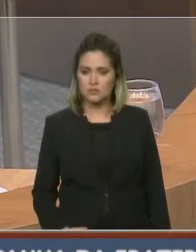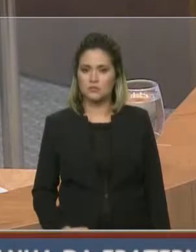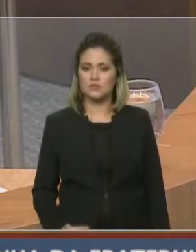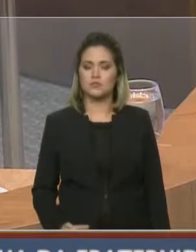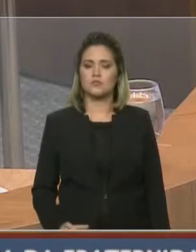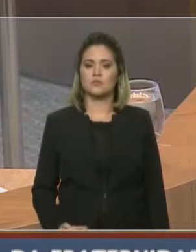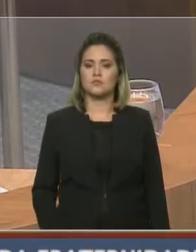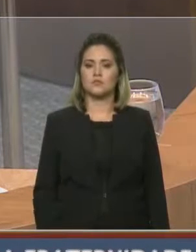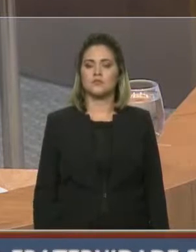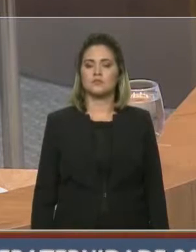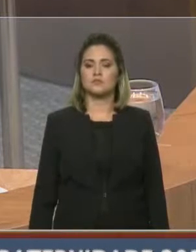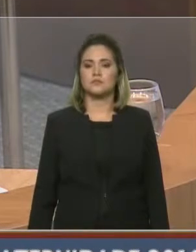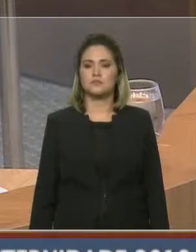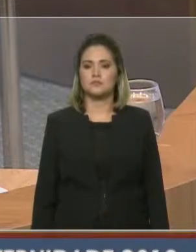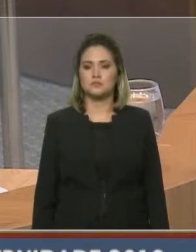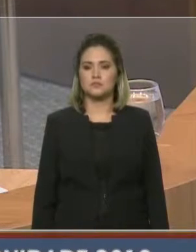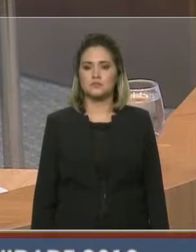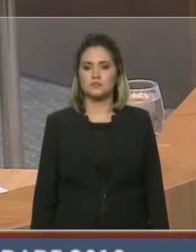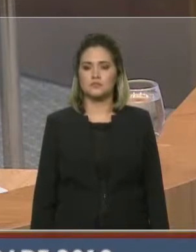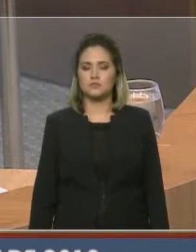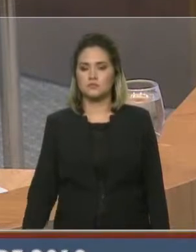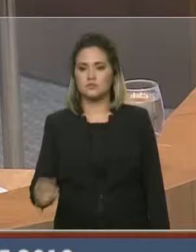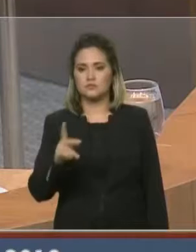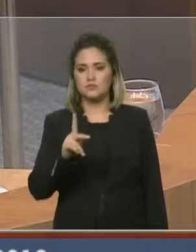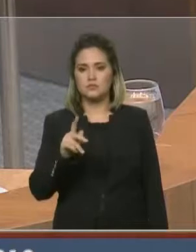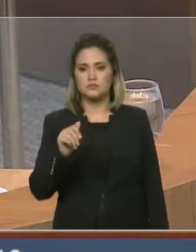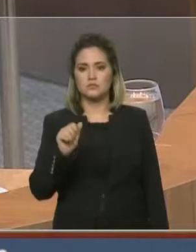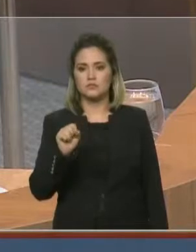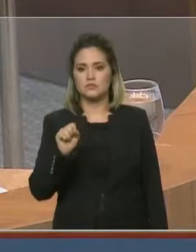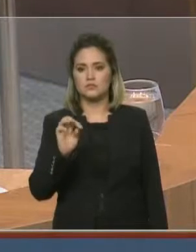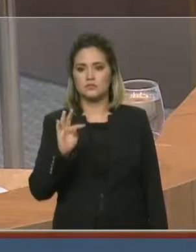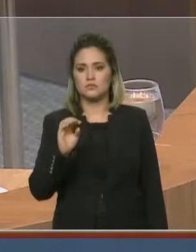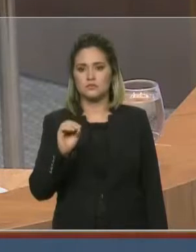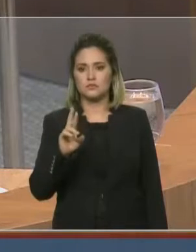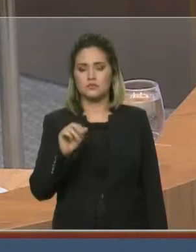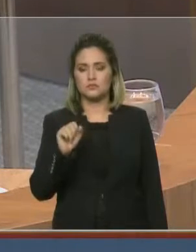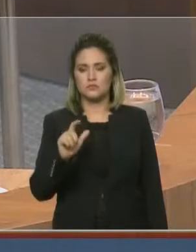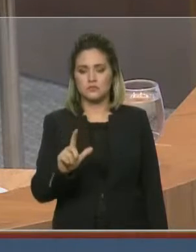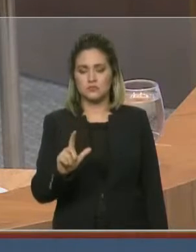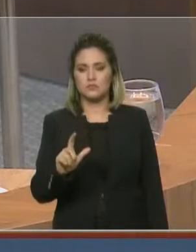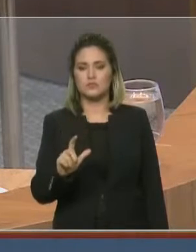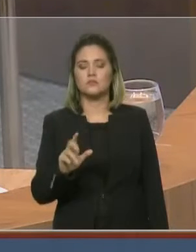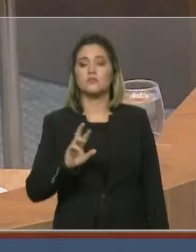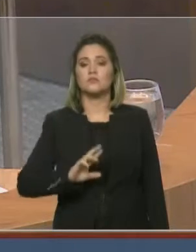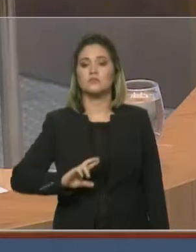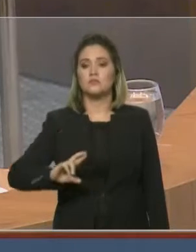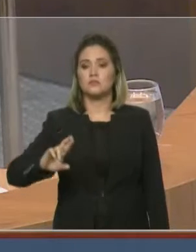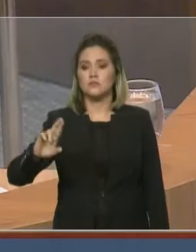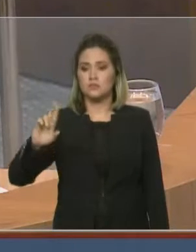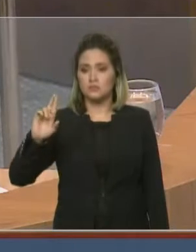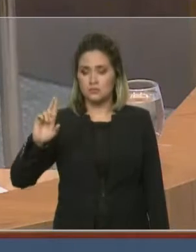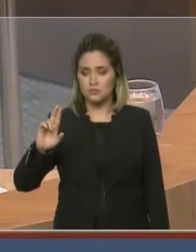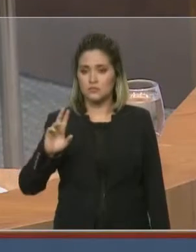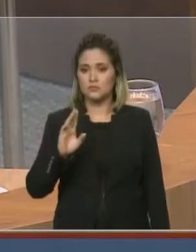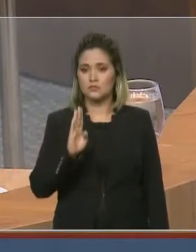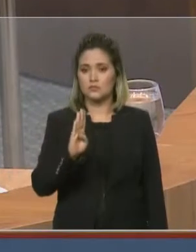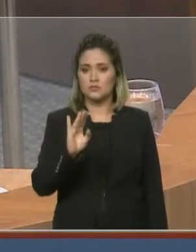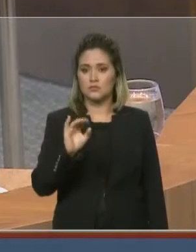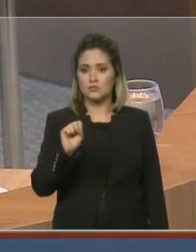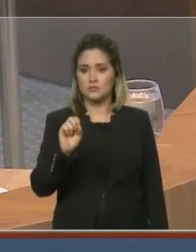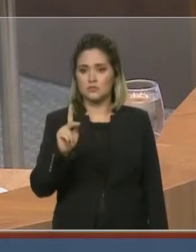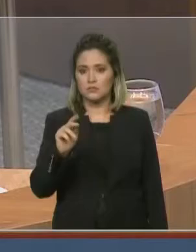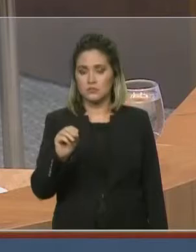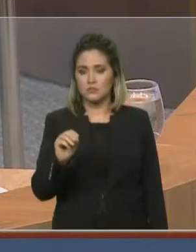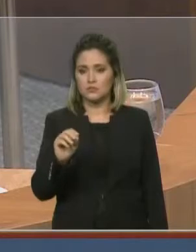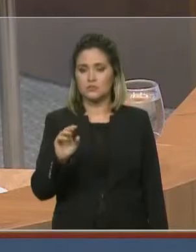arquidiocesano de pastoral, neste ato representando o bispo Dom Belisário, que